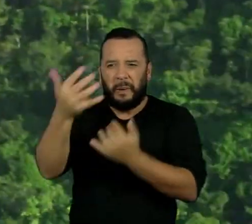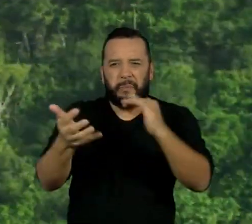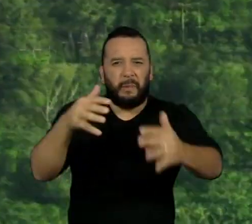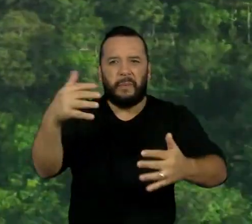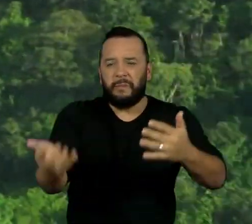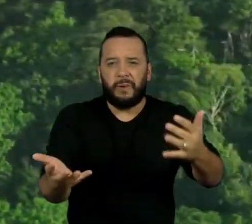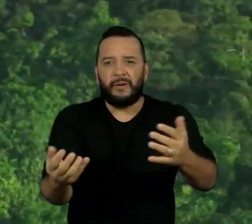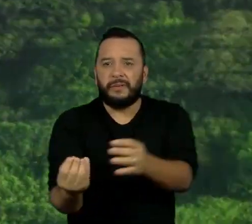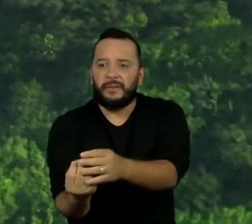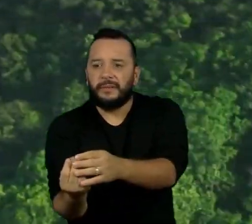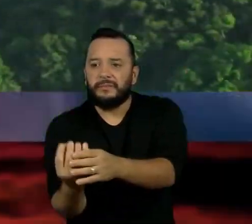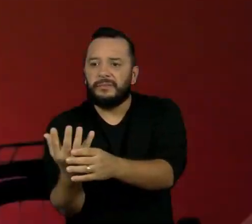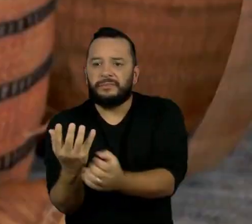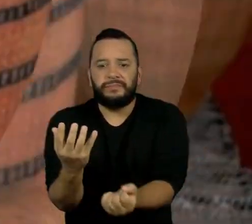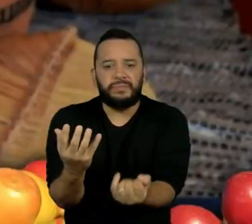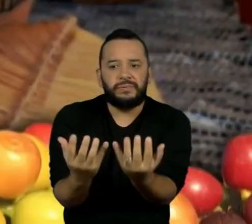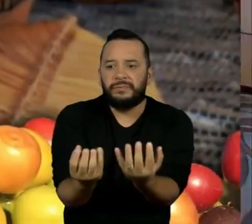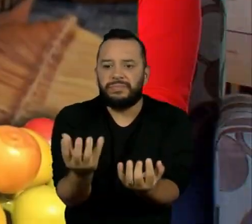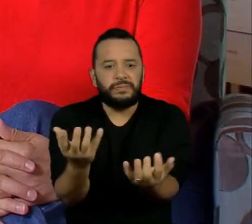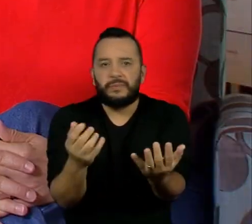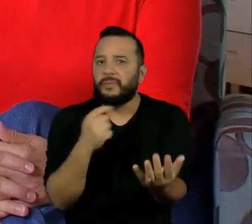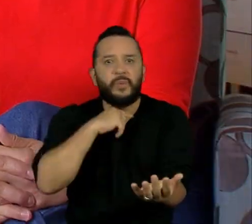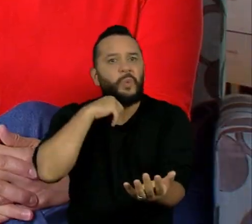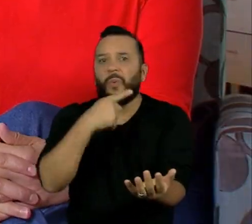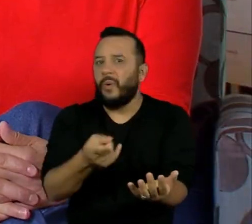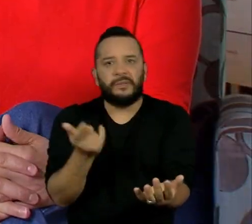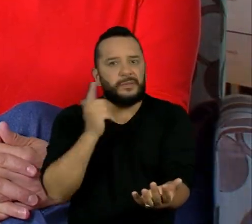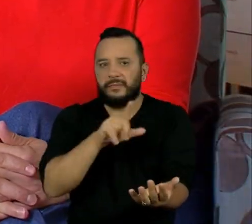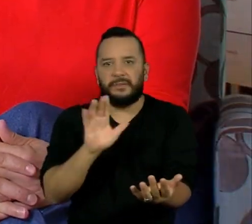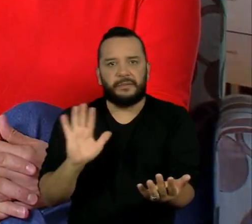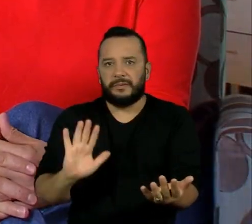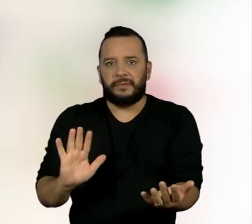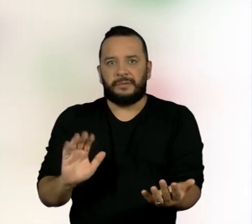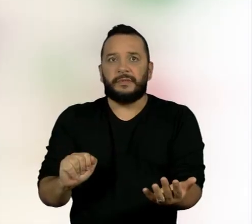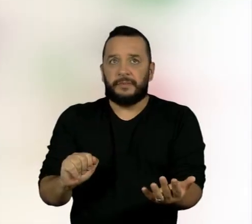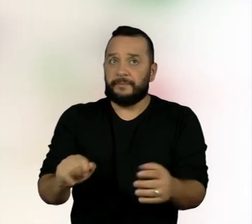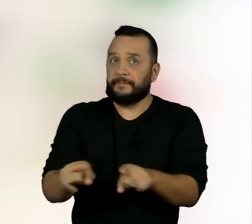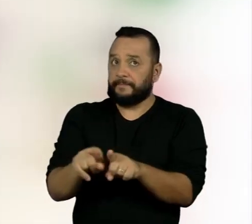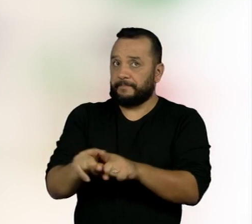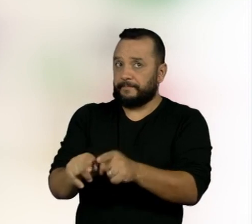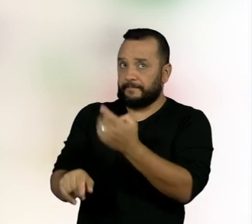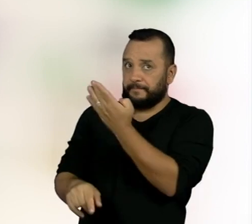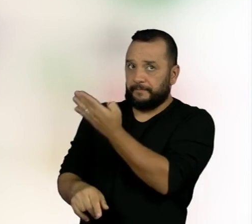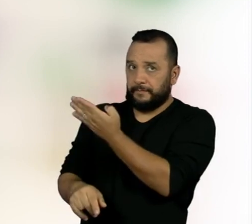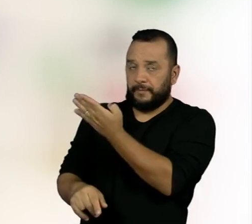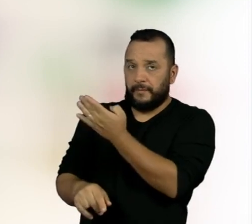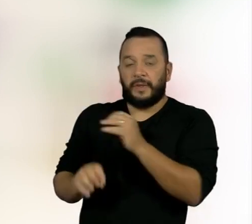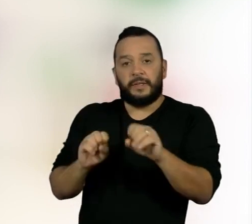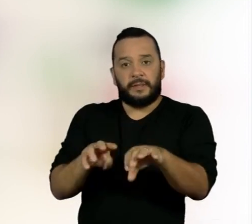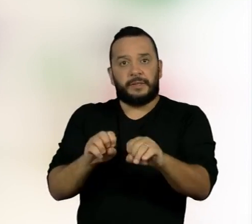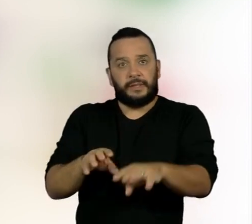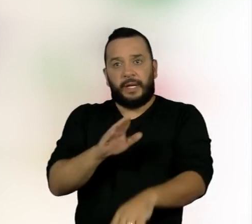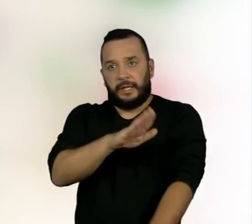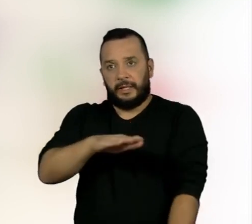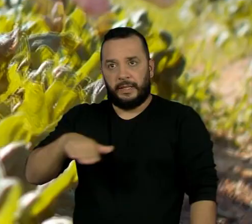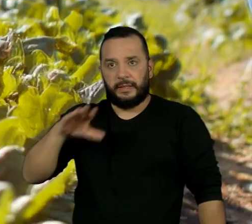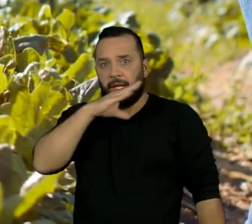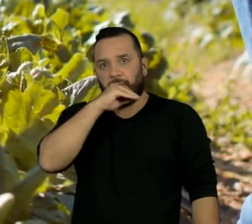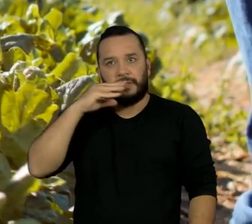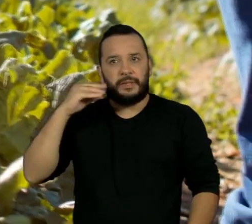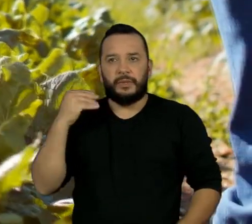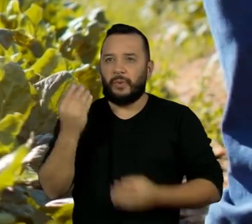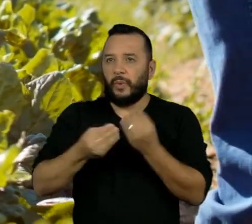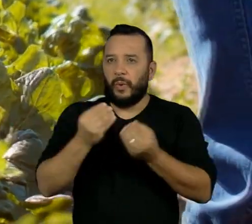da degradação ambiental. E livro ensina crianças e adolescentes como a escolha do alimento que